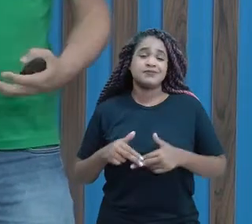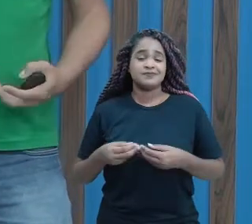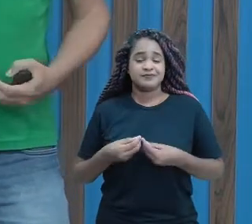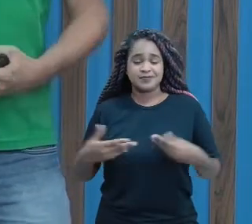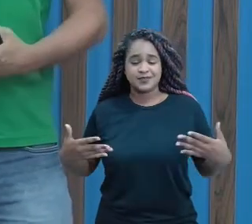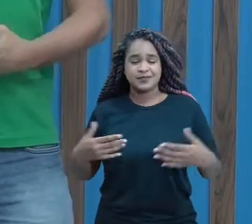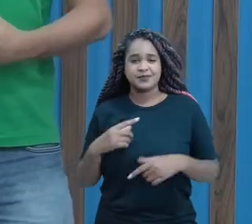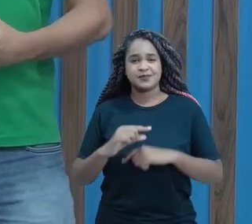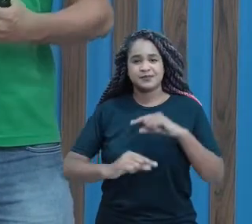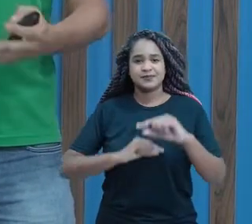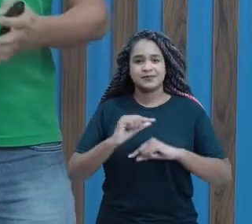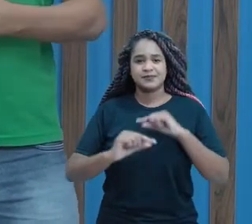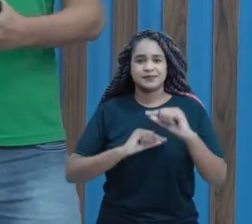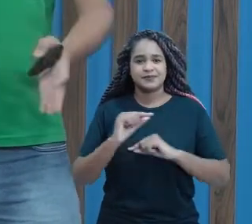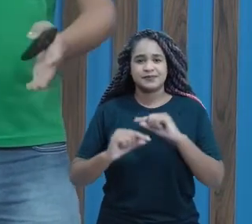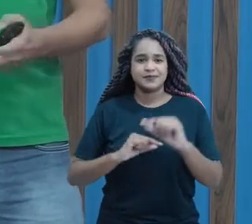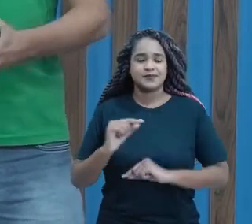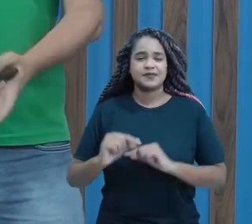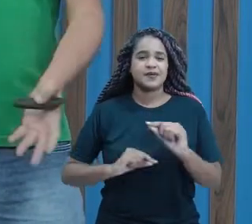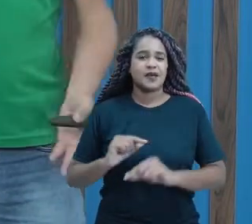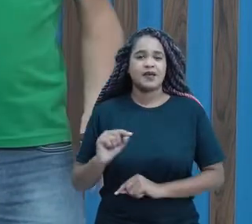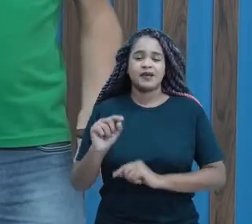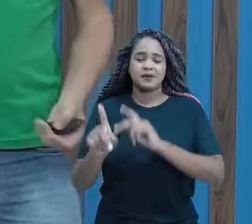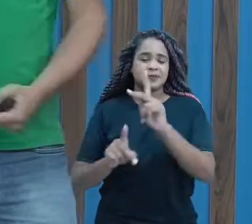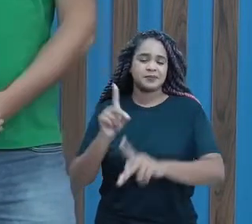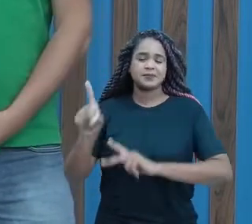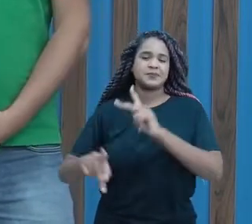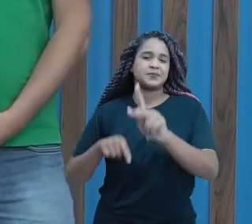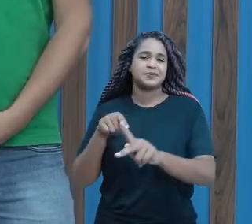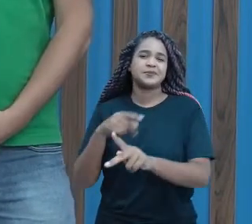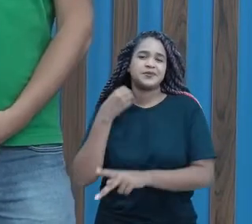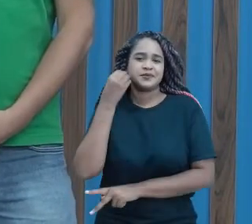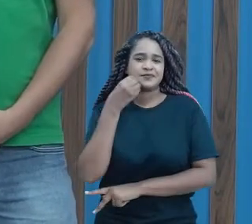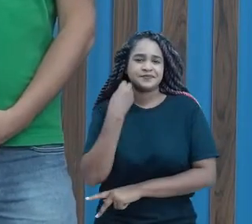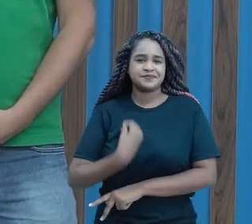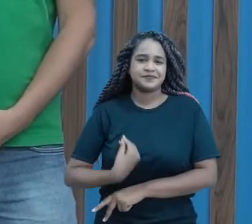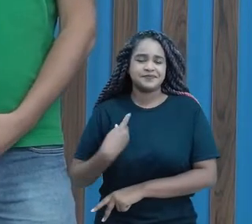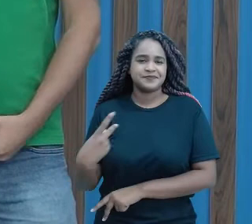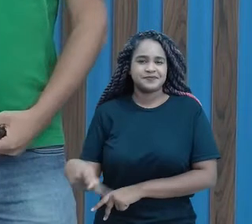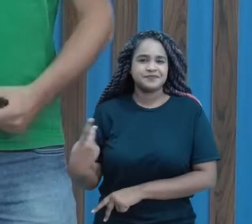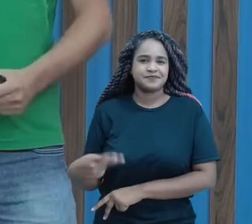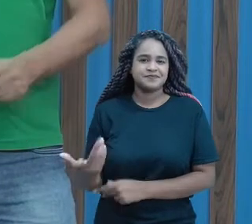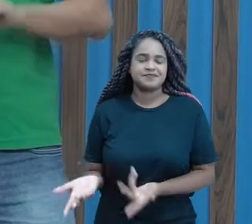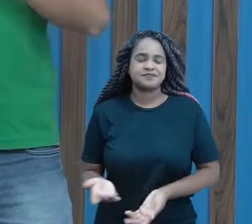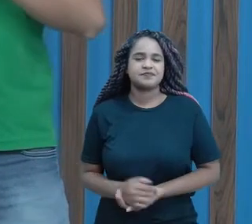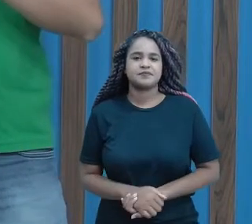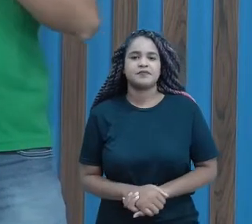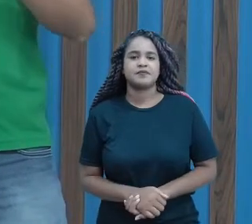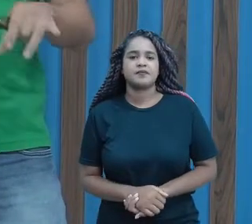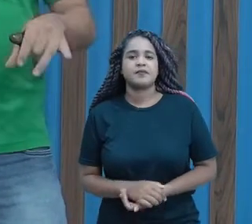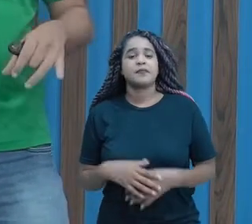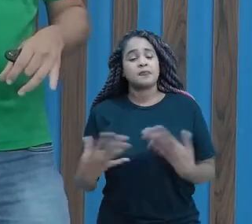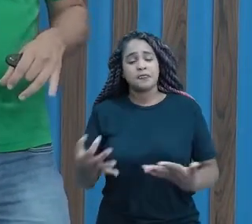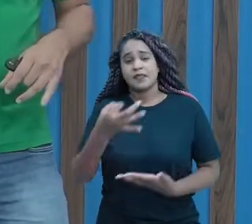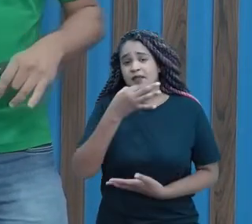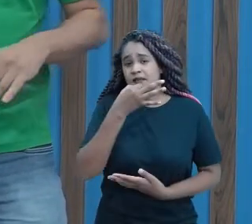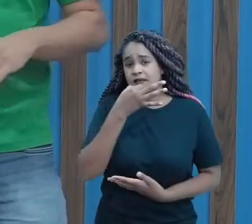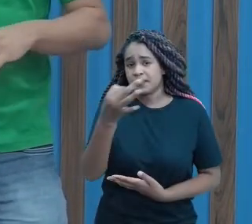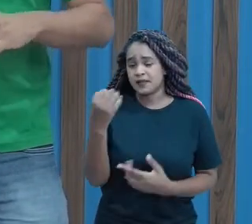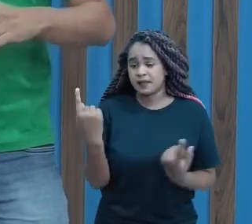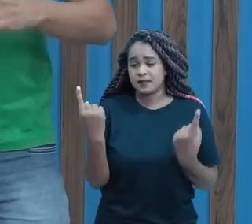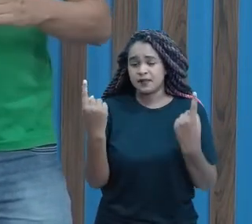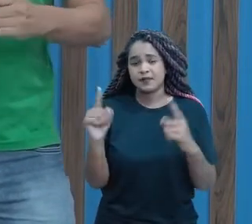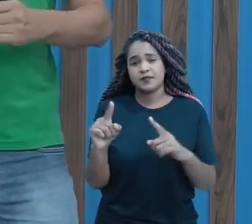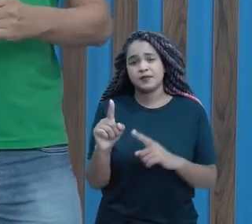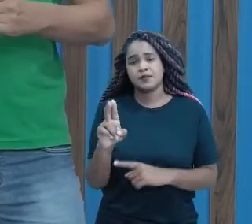própria experiência de vida das pessoas que viviam na União Soviética. Né? Então, é claro, isso é uma crítica voltada para a União Soviética,